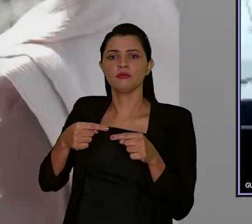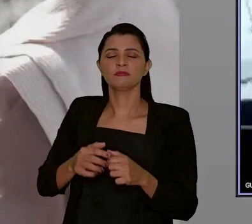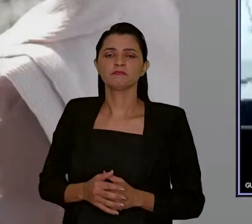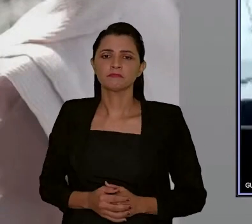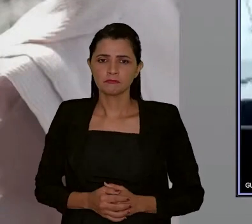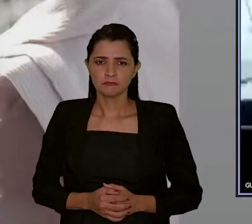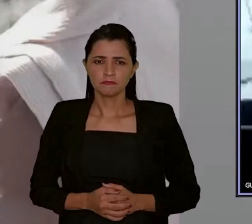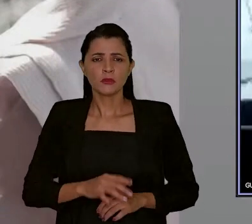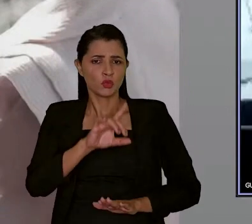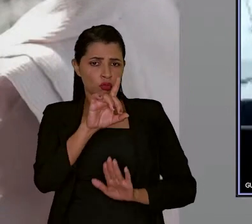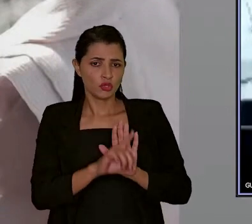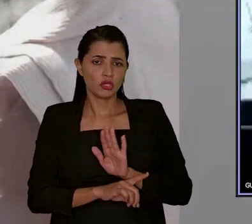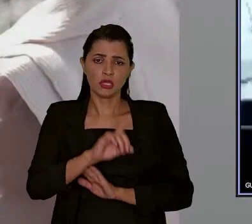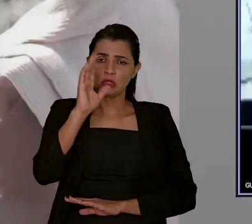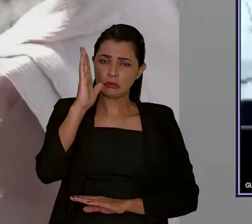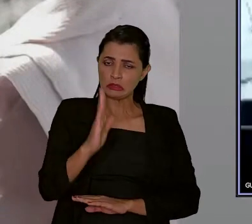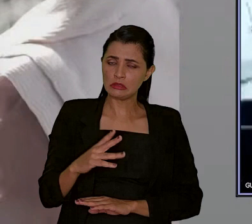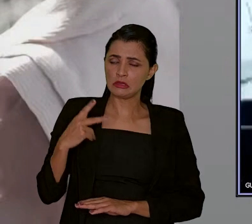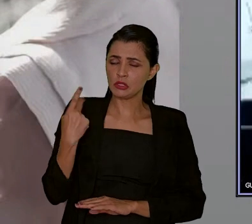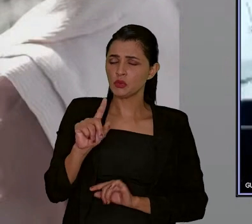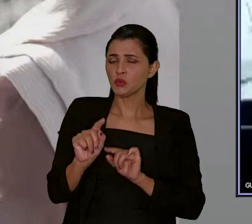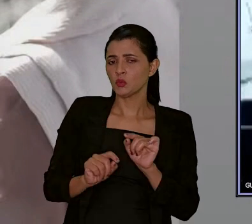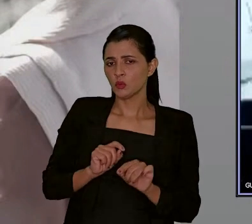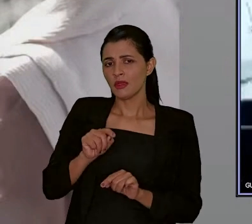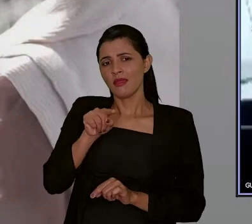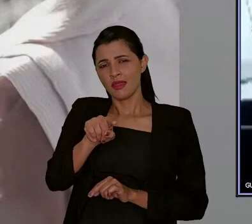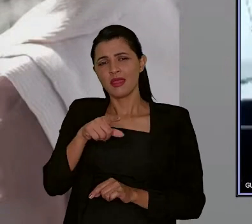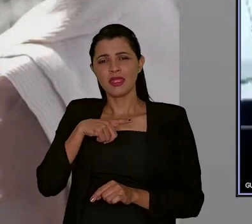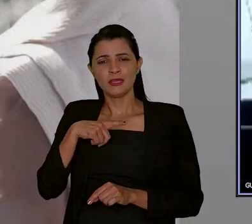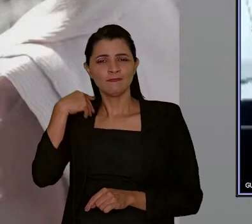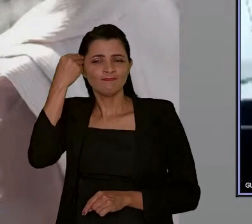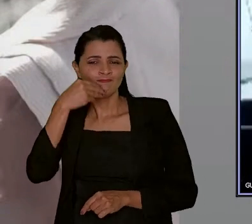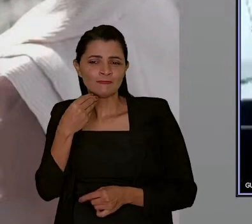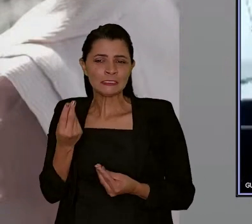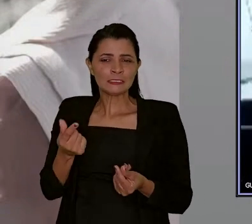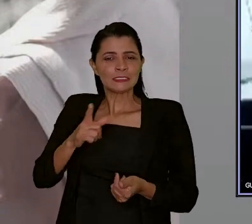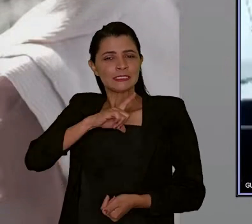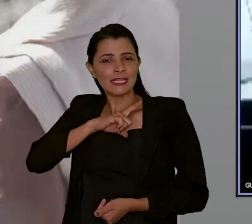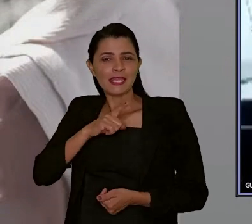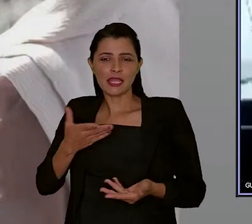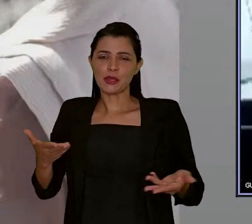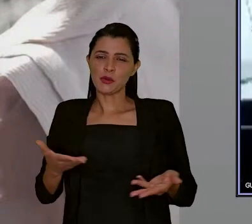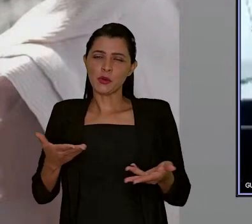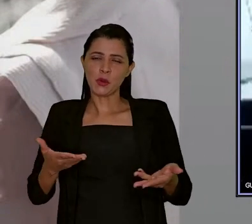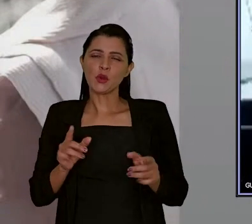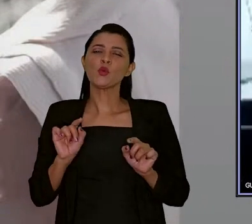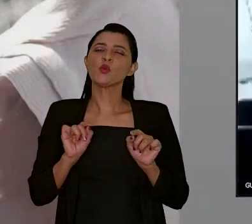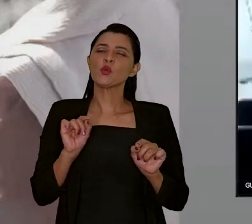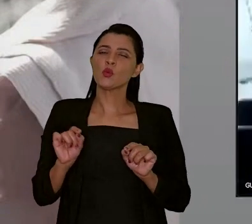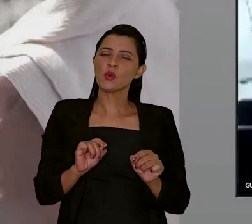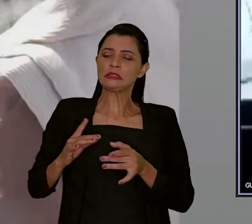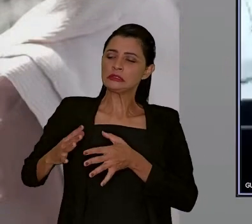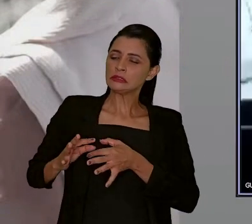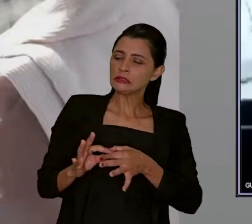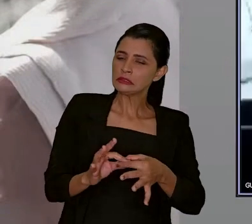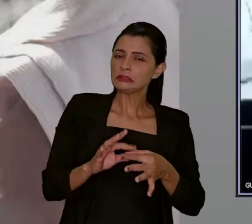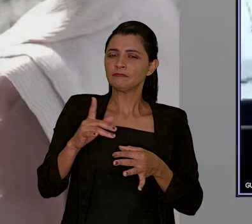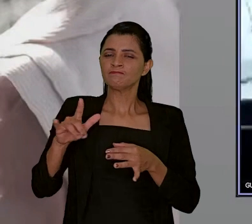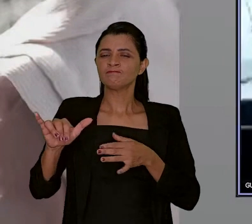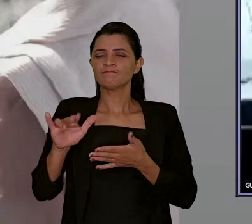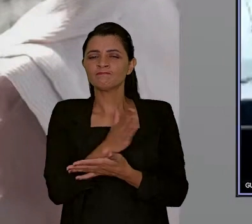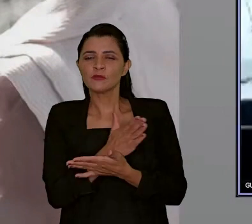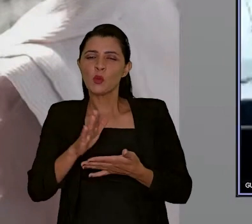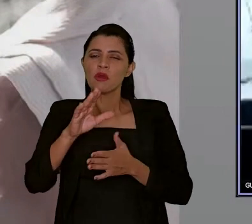brasileiro, por sua vez, ele vivencia na atualidade algumas características que são